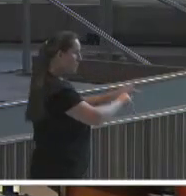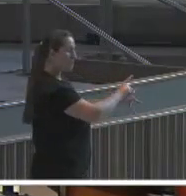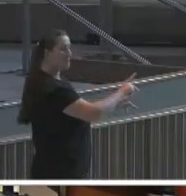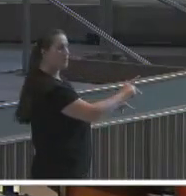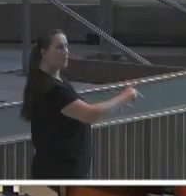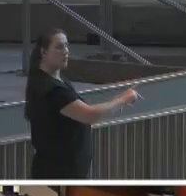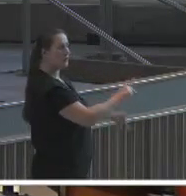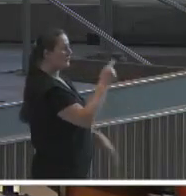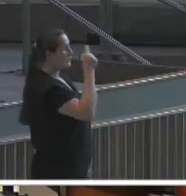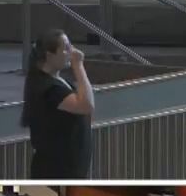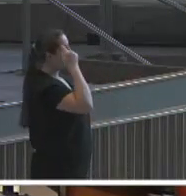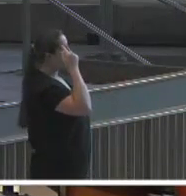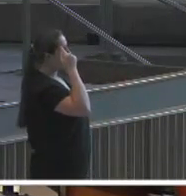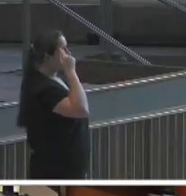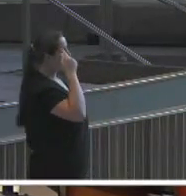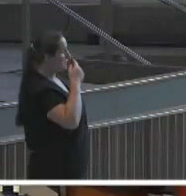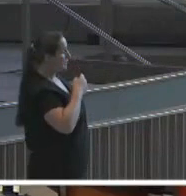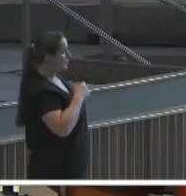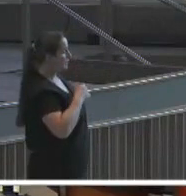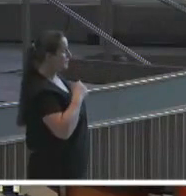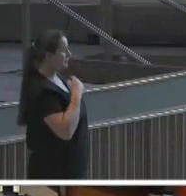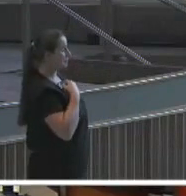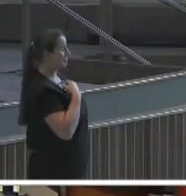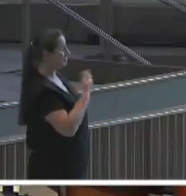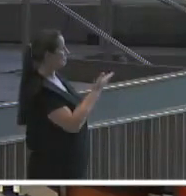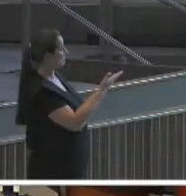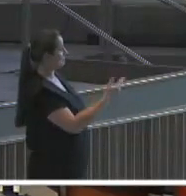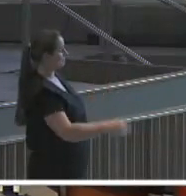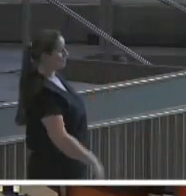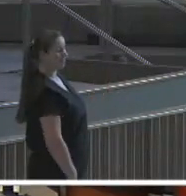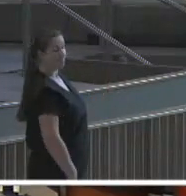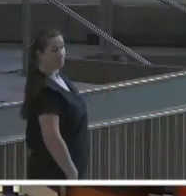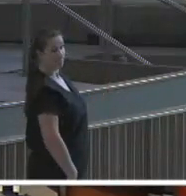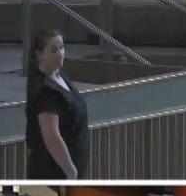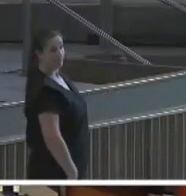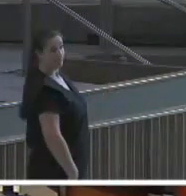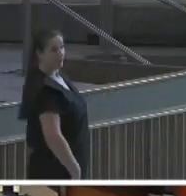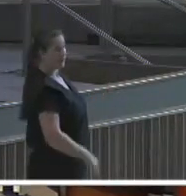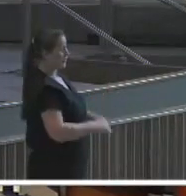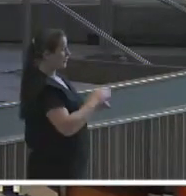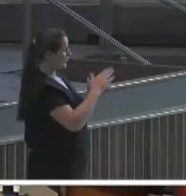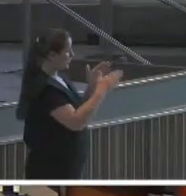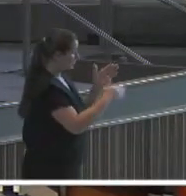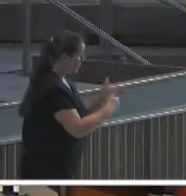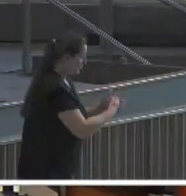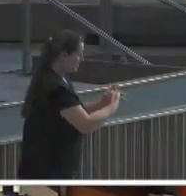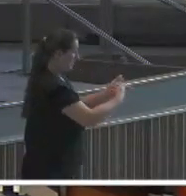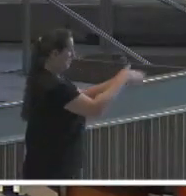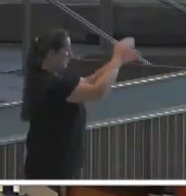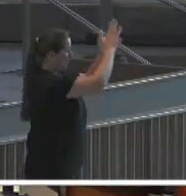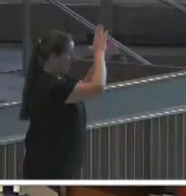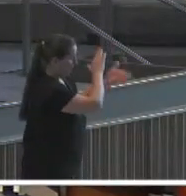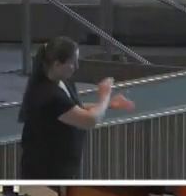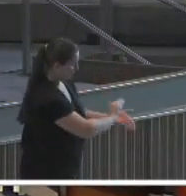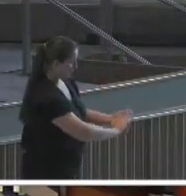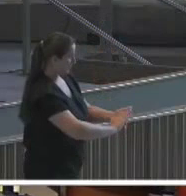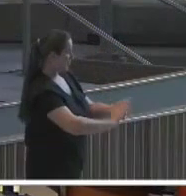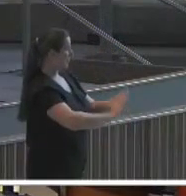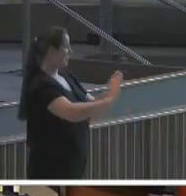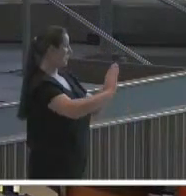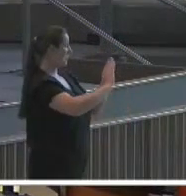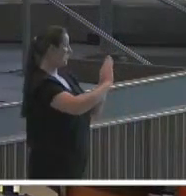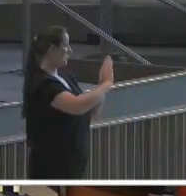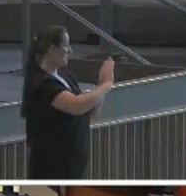e pensava assim: de que adianta todas as cerimônias de louvor que o